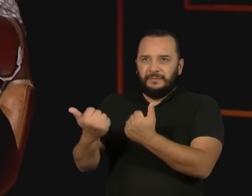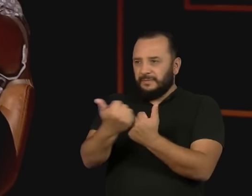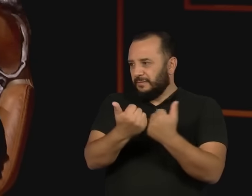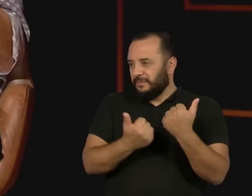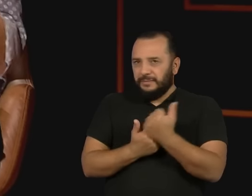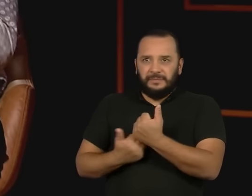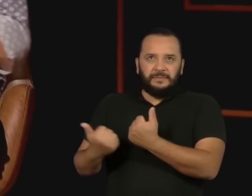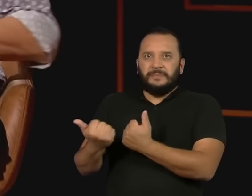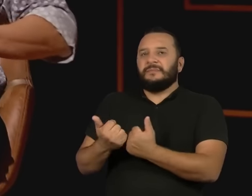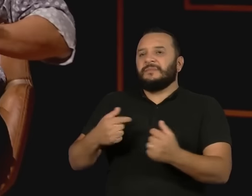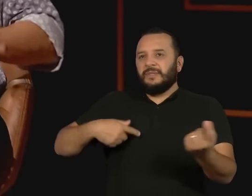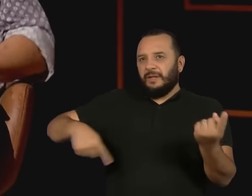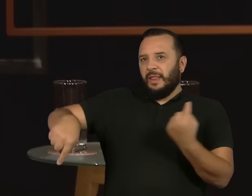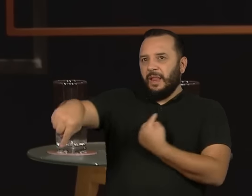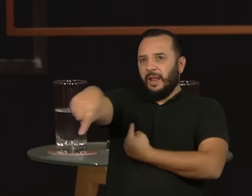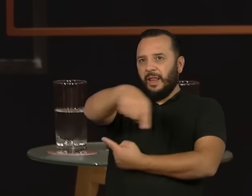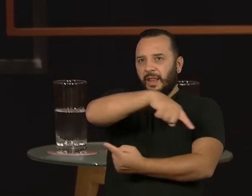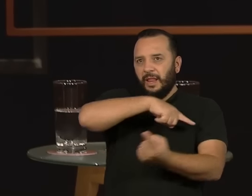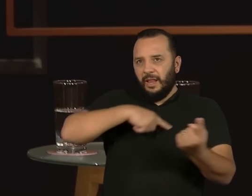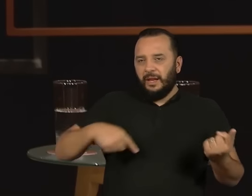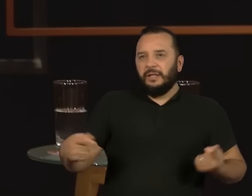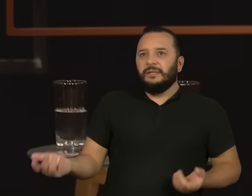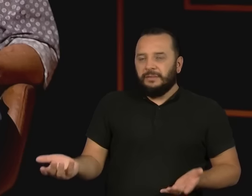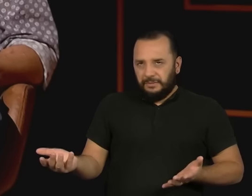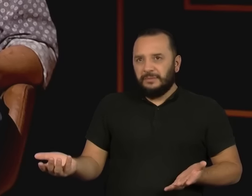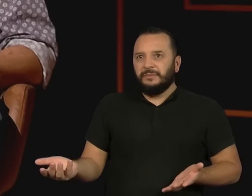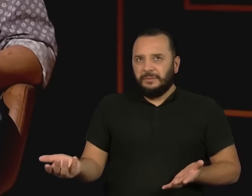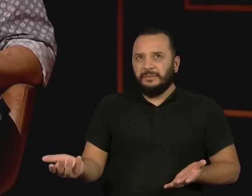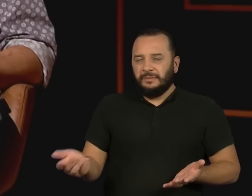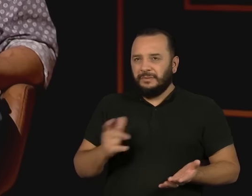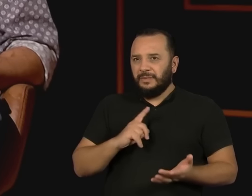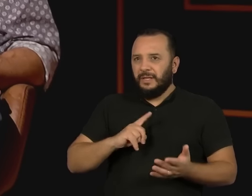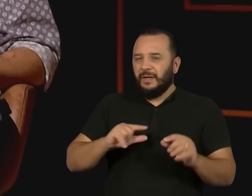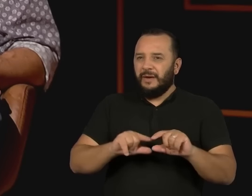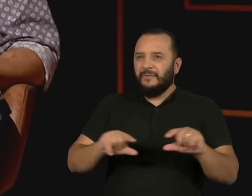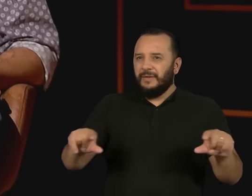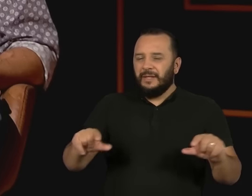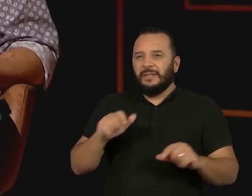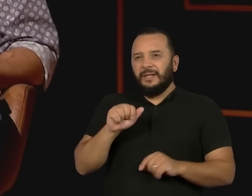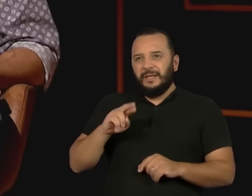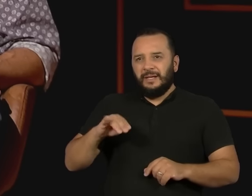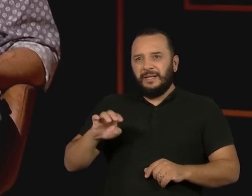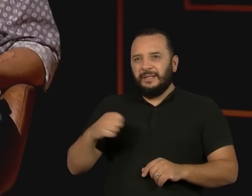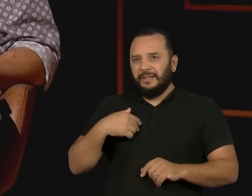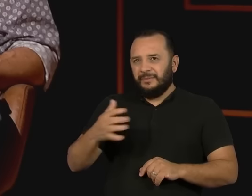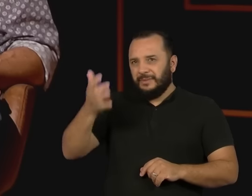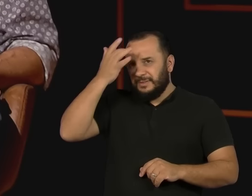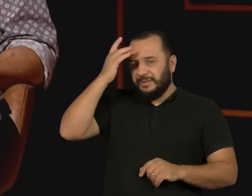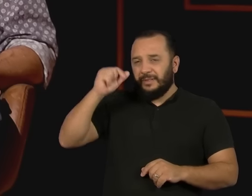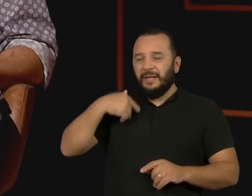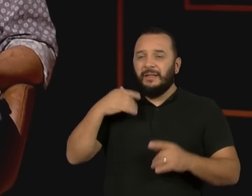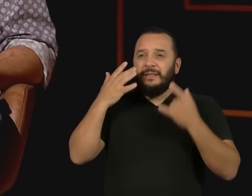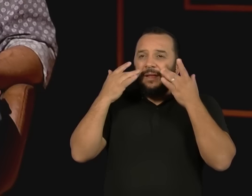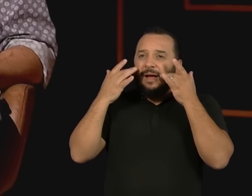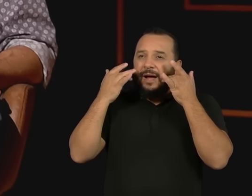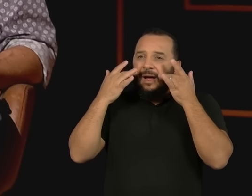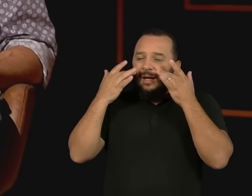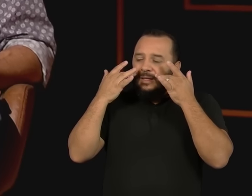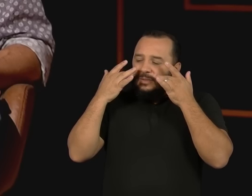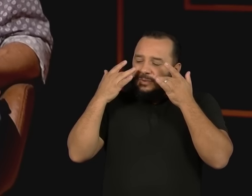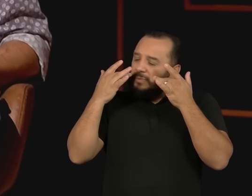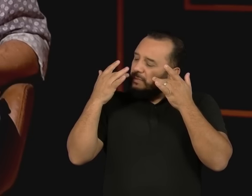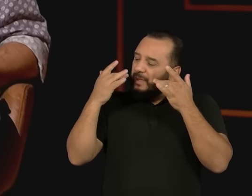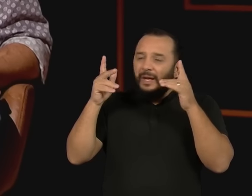você roda, rodízio e tal, né? Tem uma frase da Ariane que eu nunca esqueço, que é: o teatro é como um passarinho, e